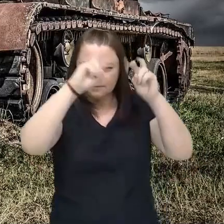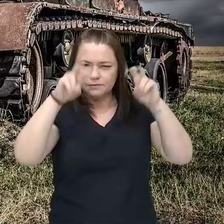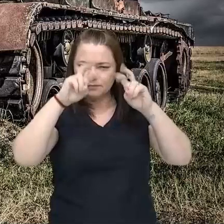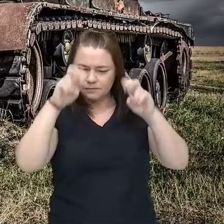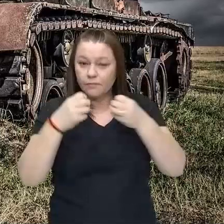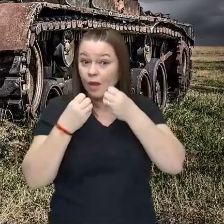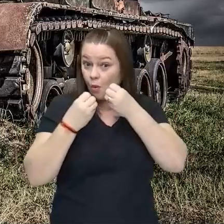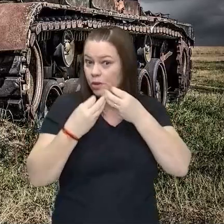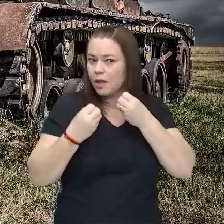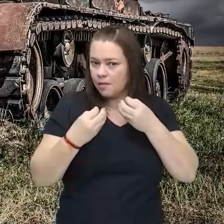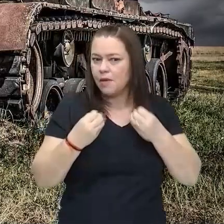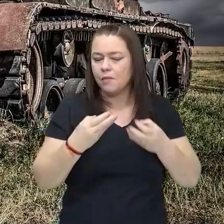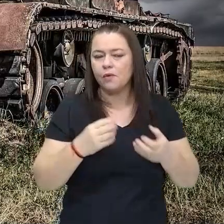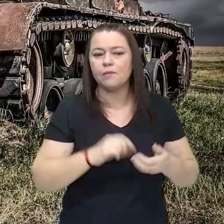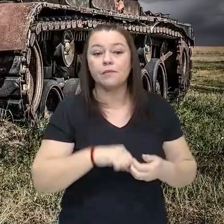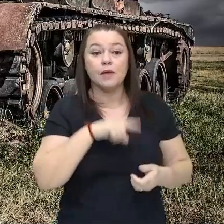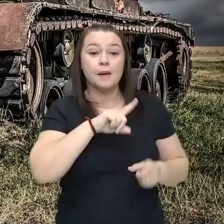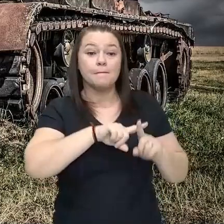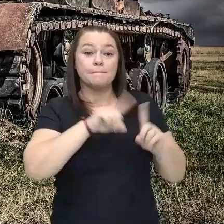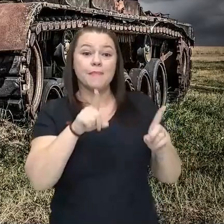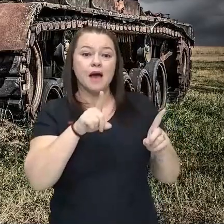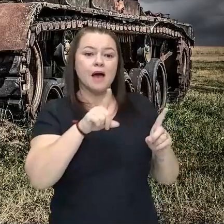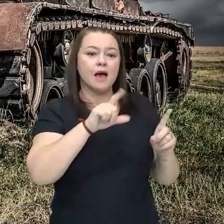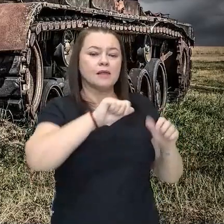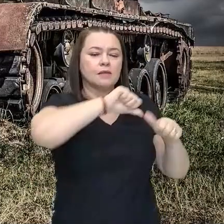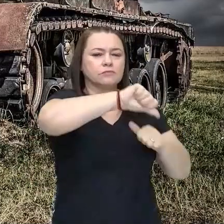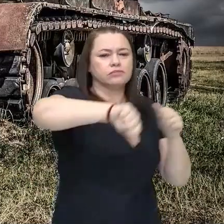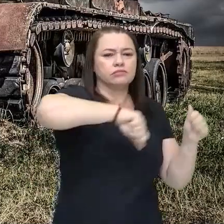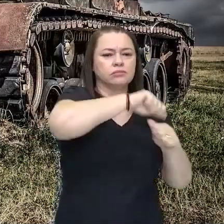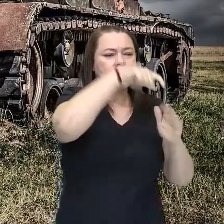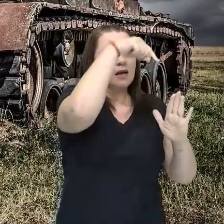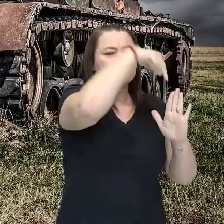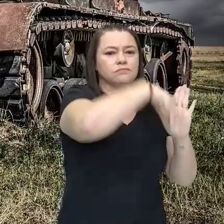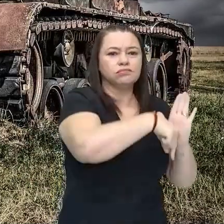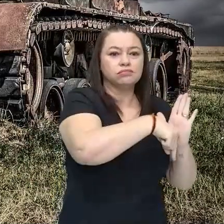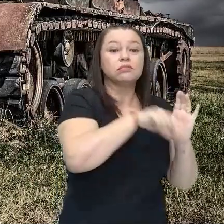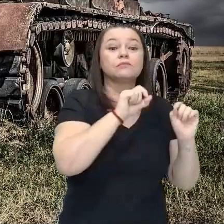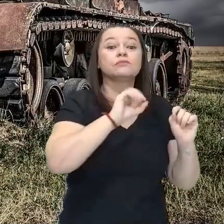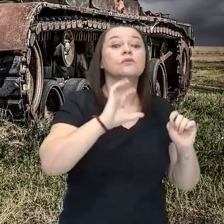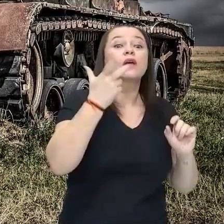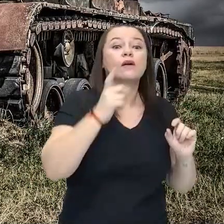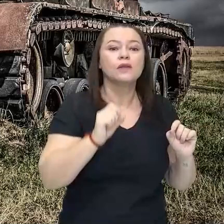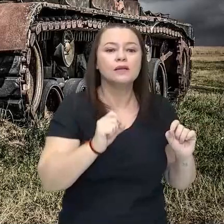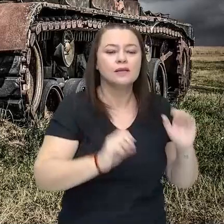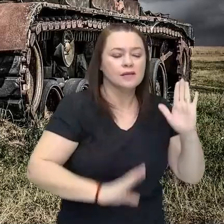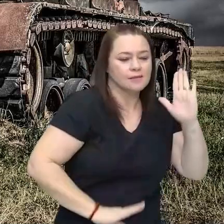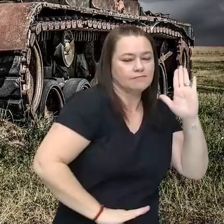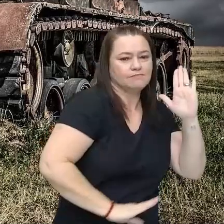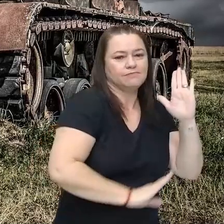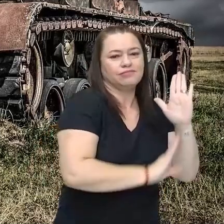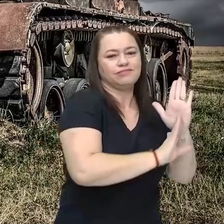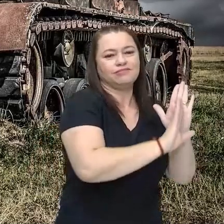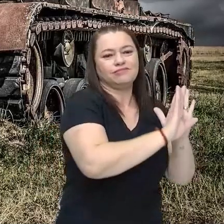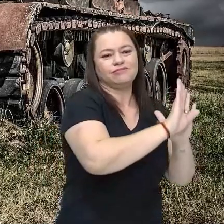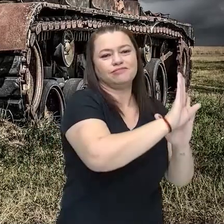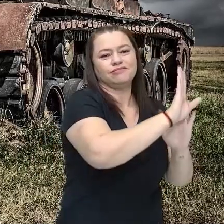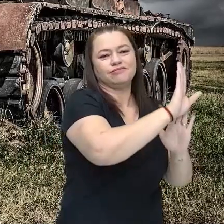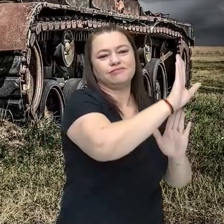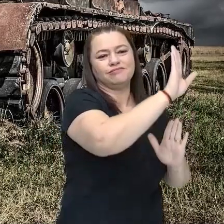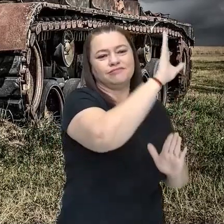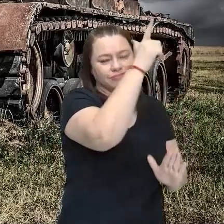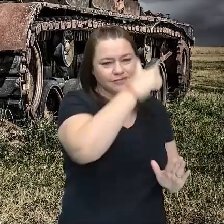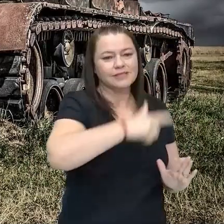que acontece? A nossa economia que estava quebrada, de repente o que acontece com a economia? Volta a subir